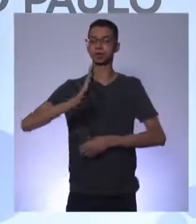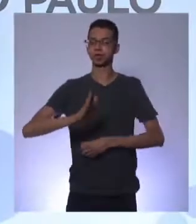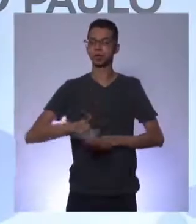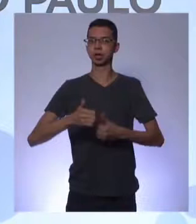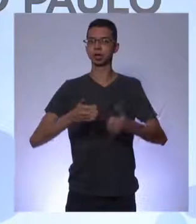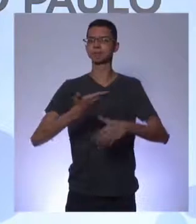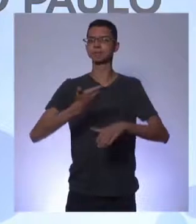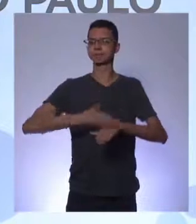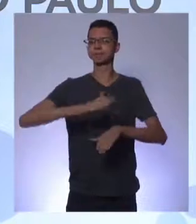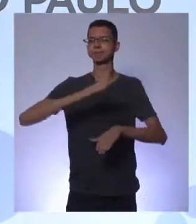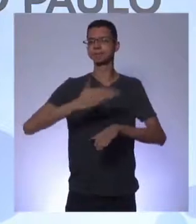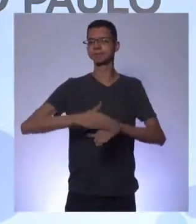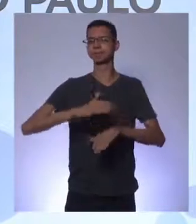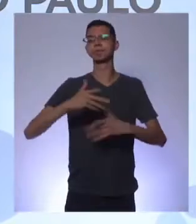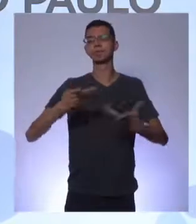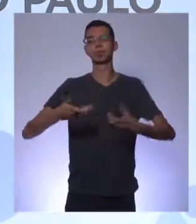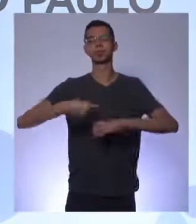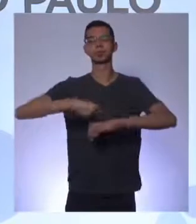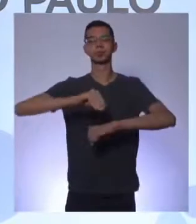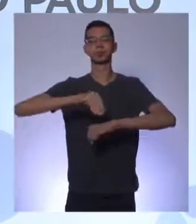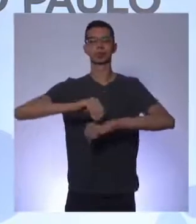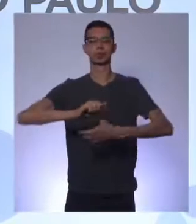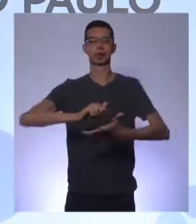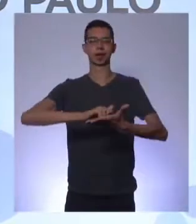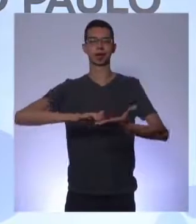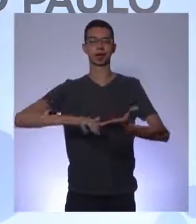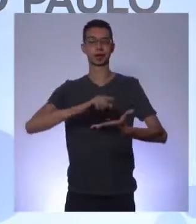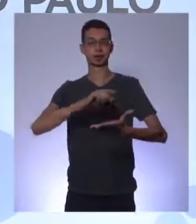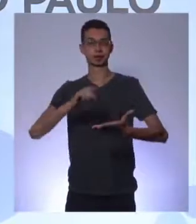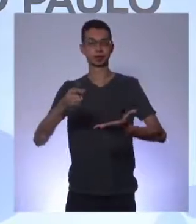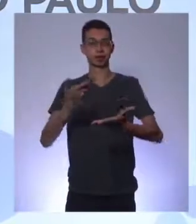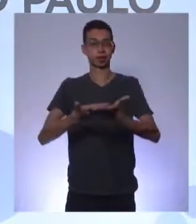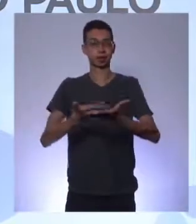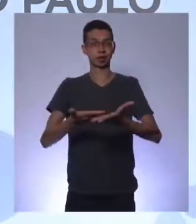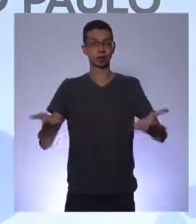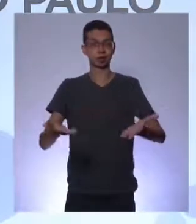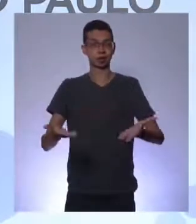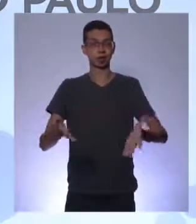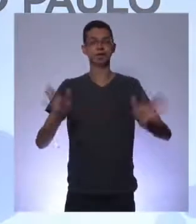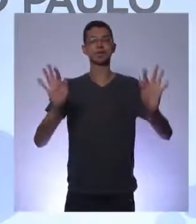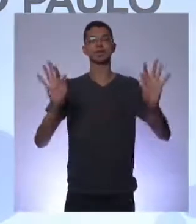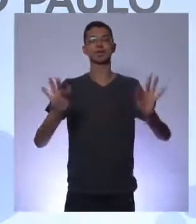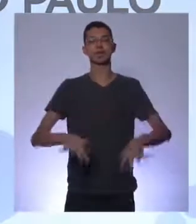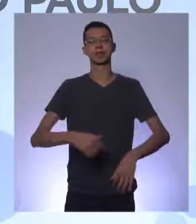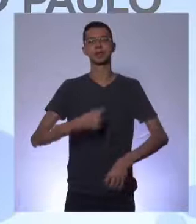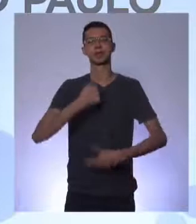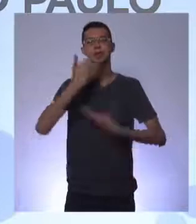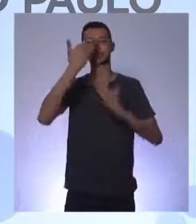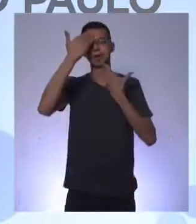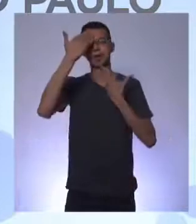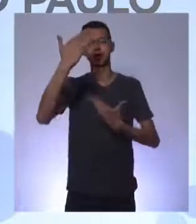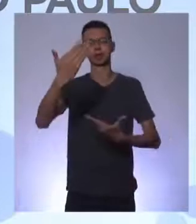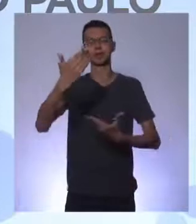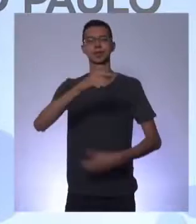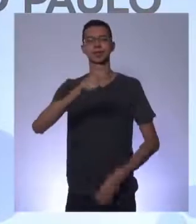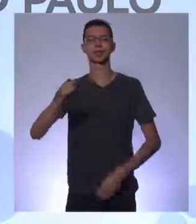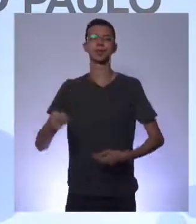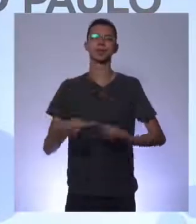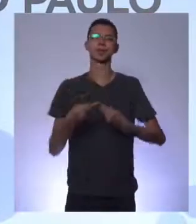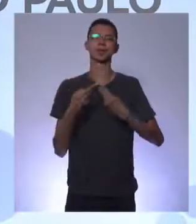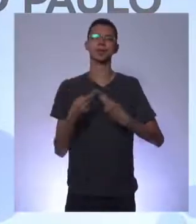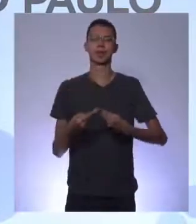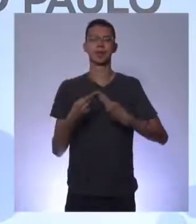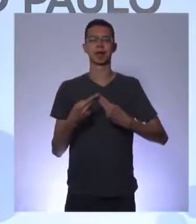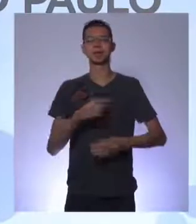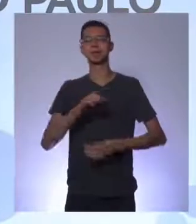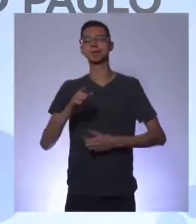fica a sugestão de atividade para vocês. A aula está no fim. Eu já agradeço a paciência,